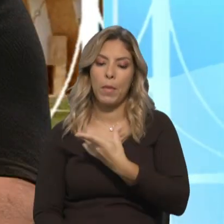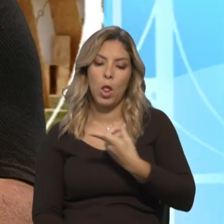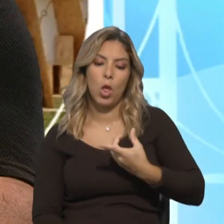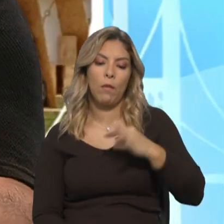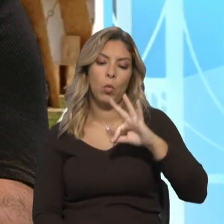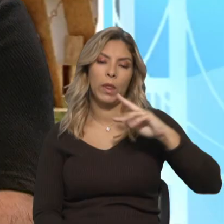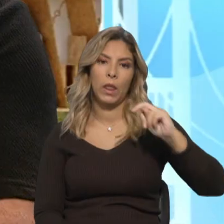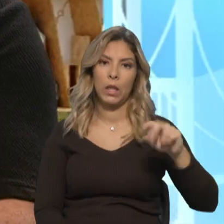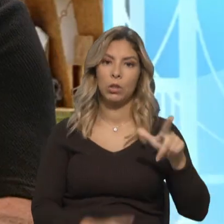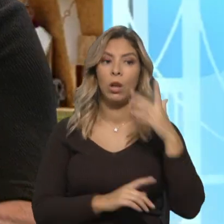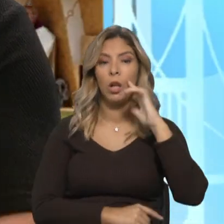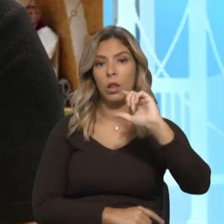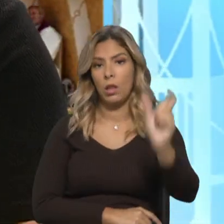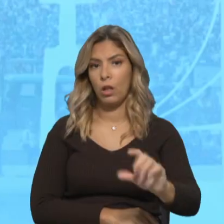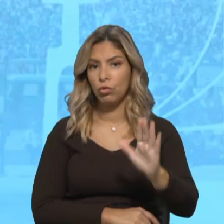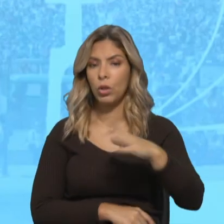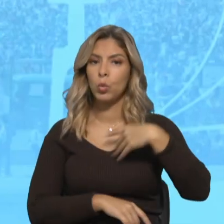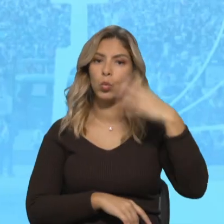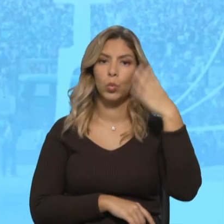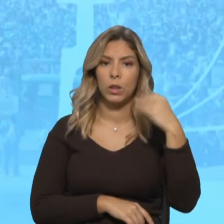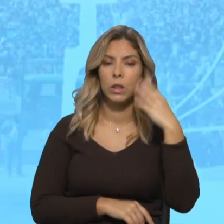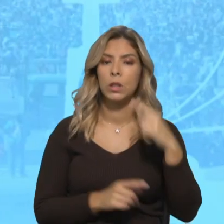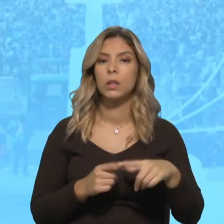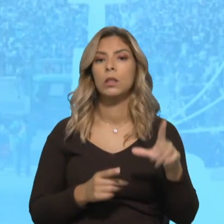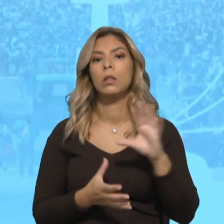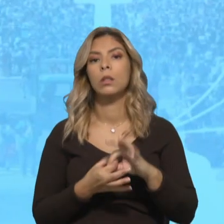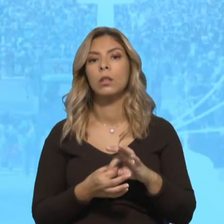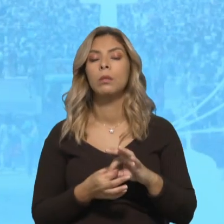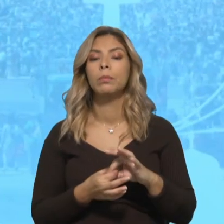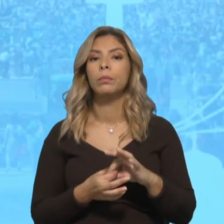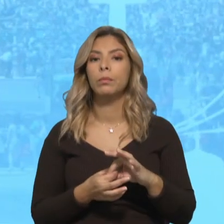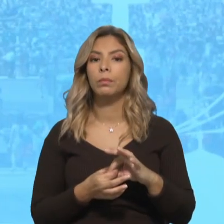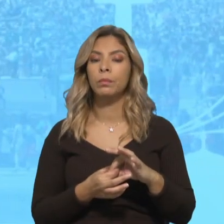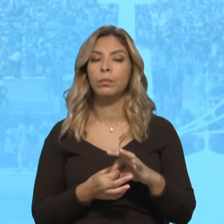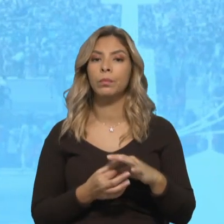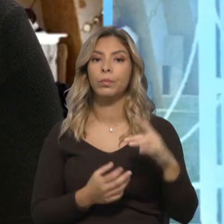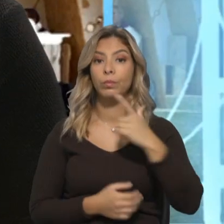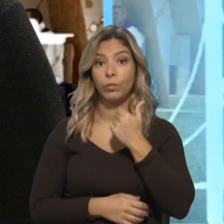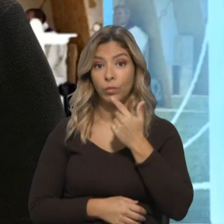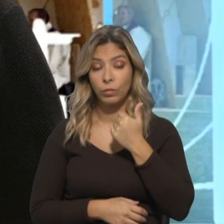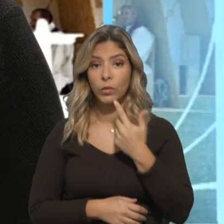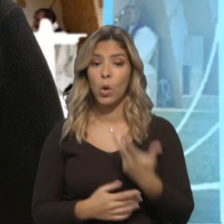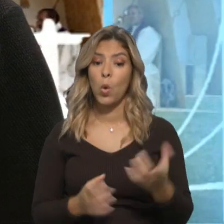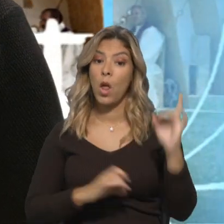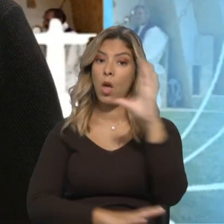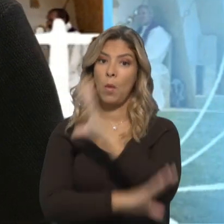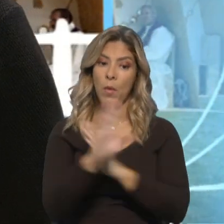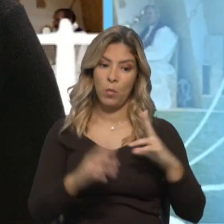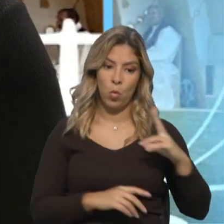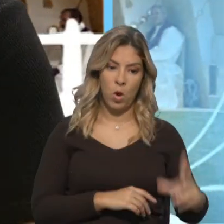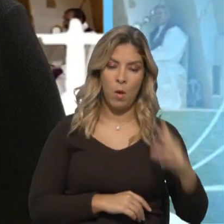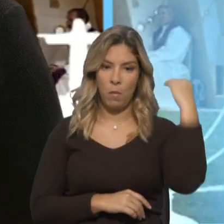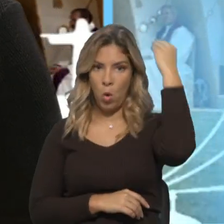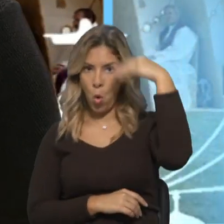já estávamos na Itália, estivemos na Suíça, na Inglaterra. Atualmente estamos na Europa, Portugal, Marrocos,